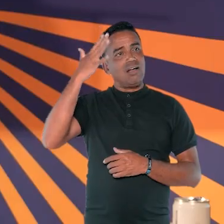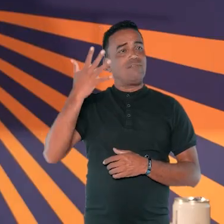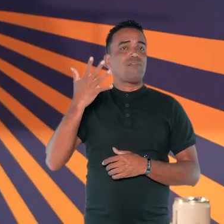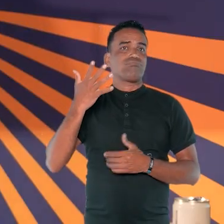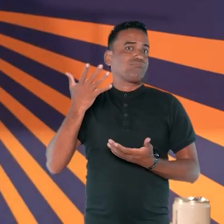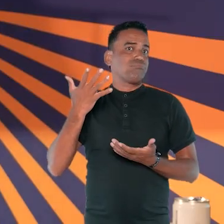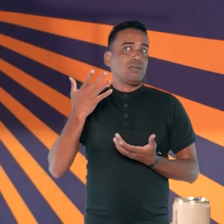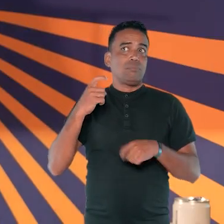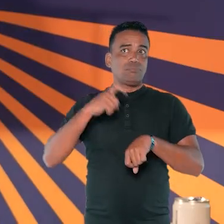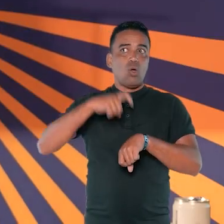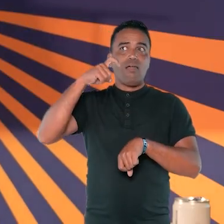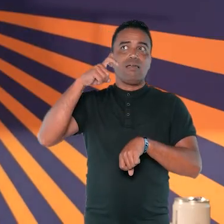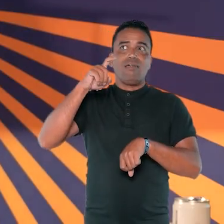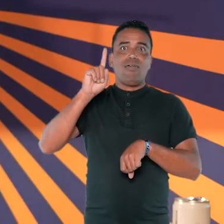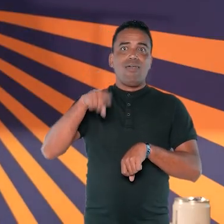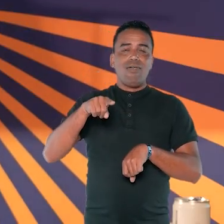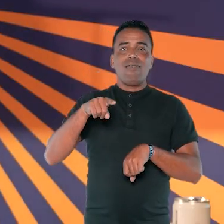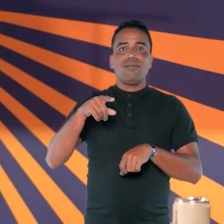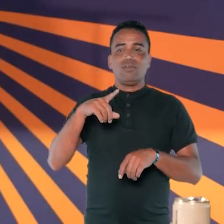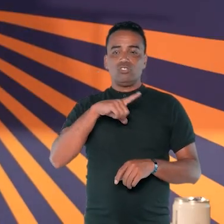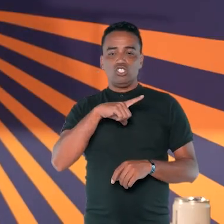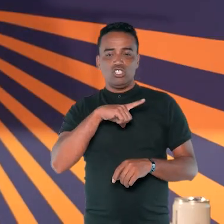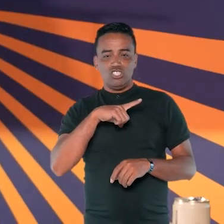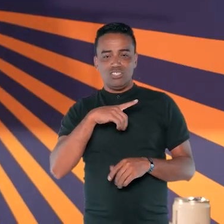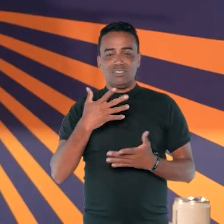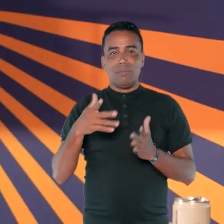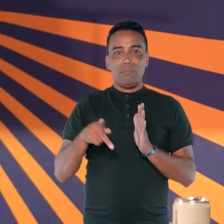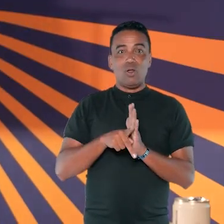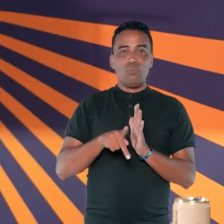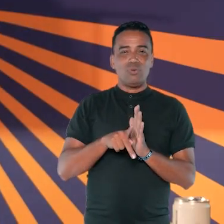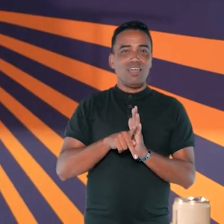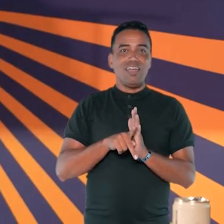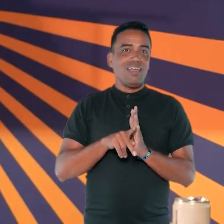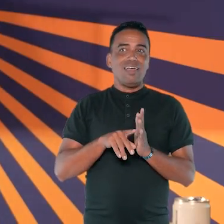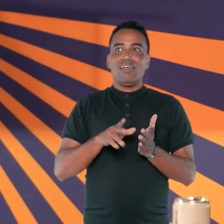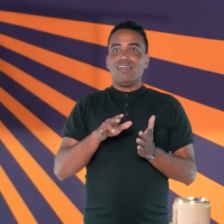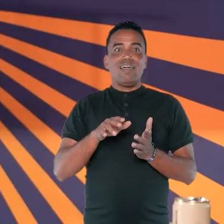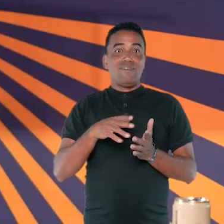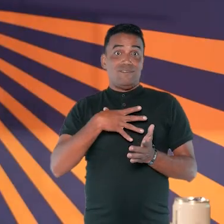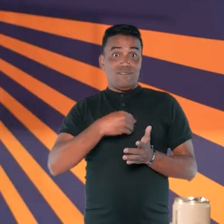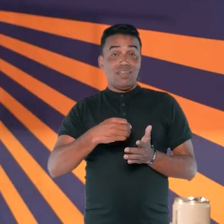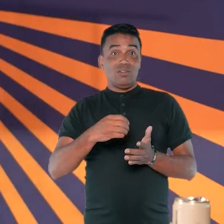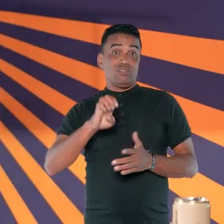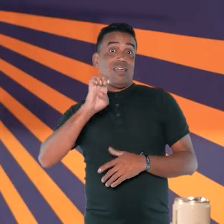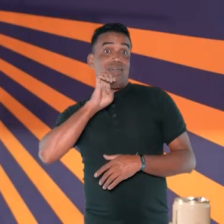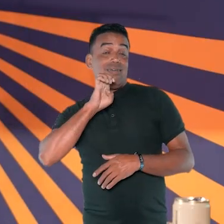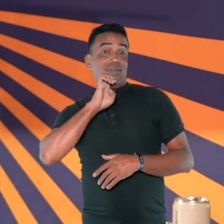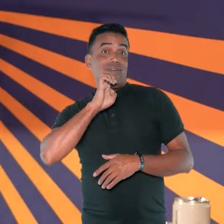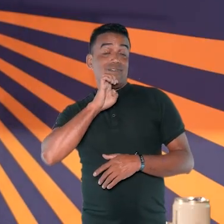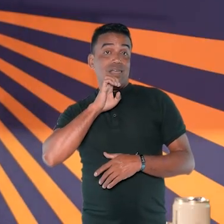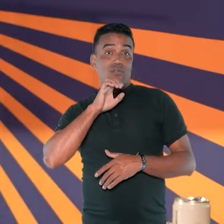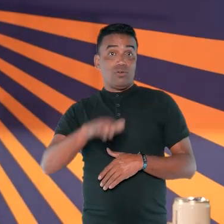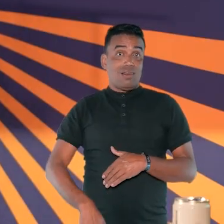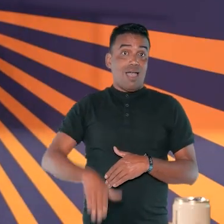eu tinha a formulação dos degredados filhos de Eva, eu que fui criada na religião